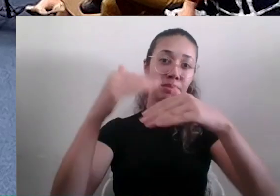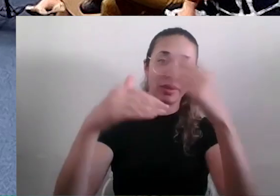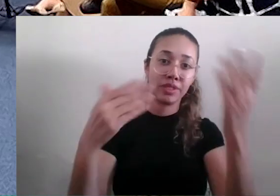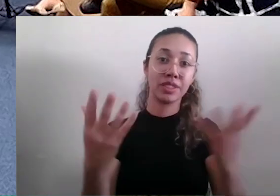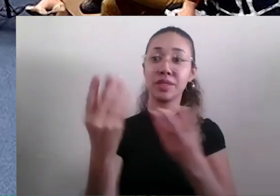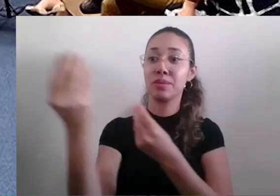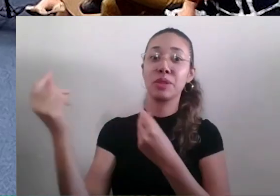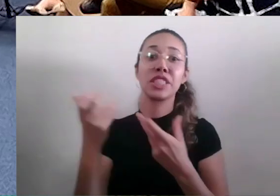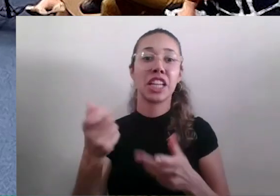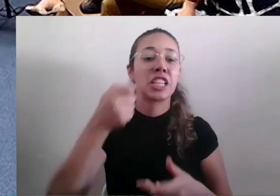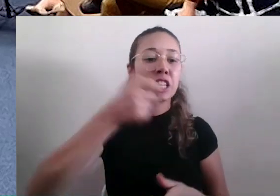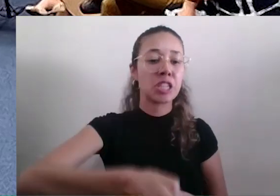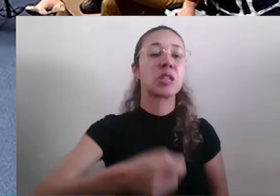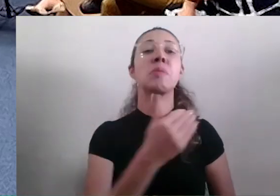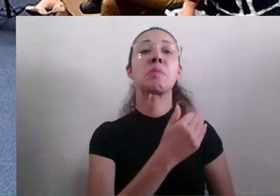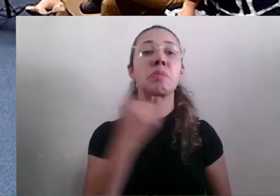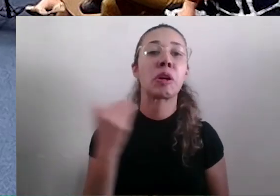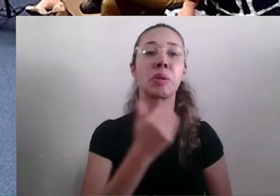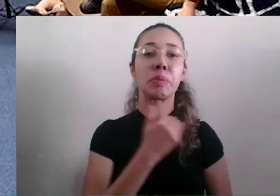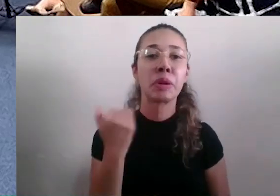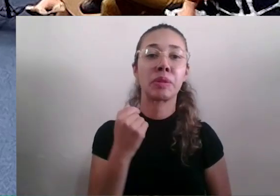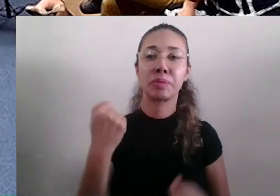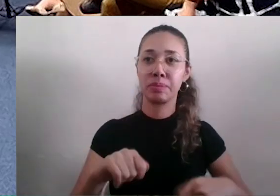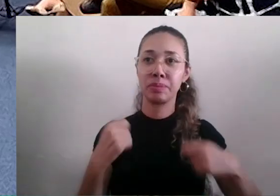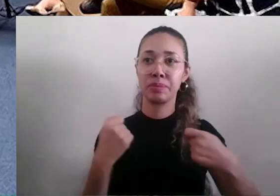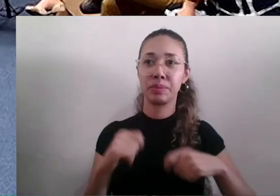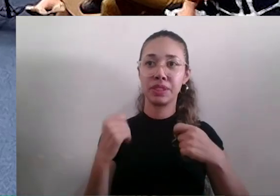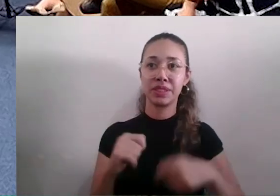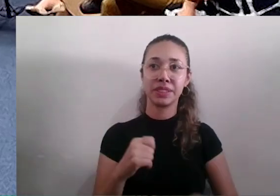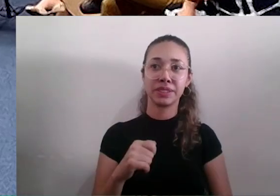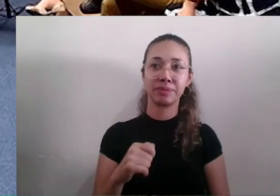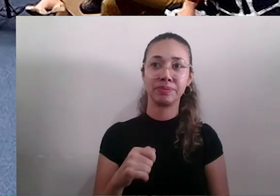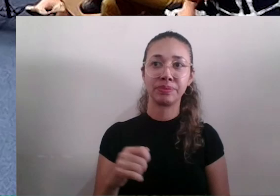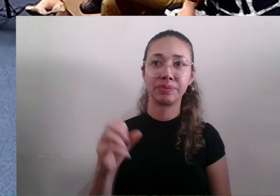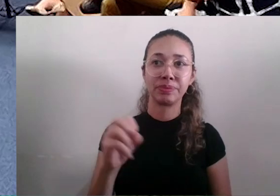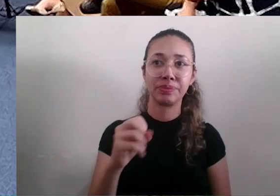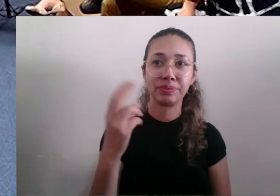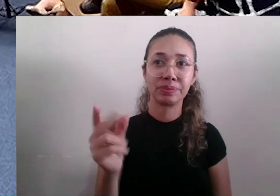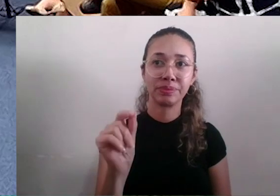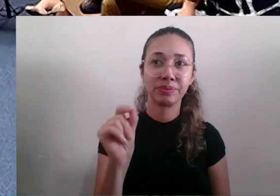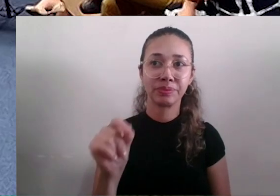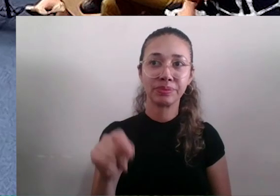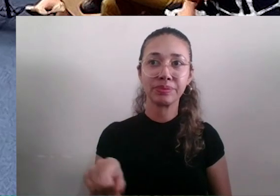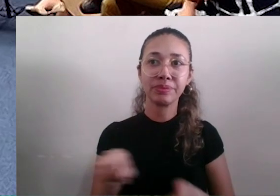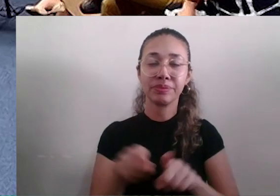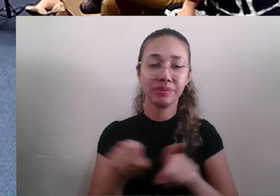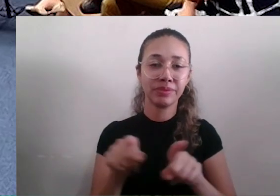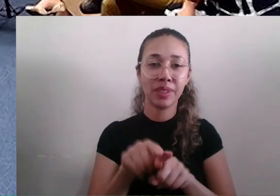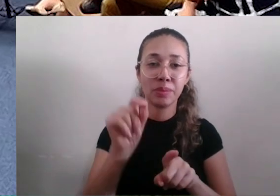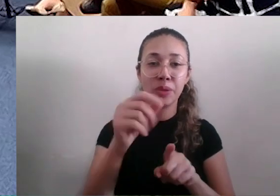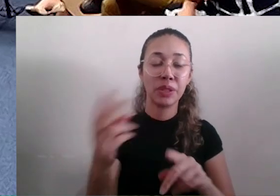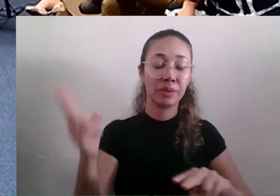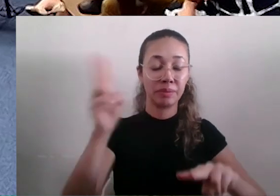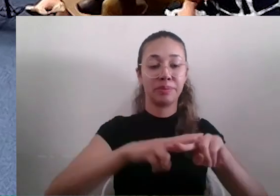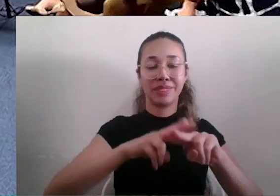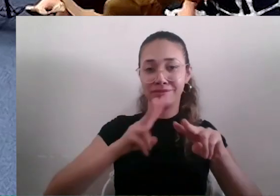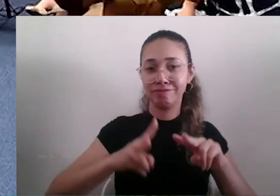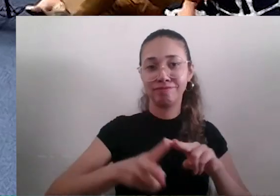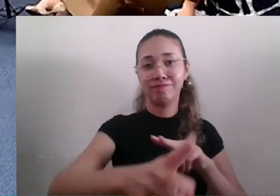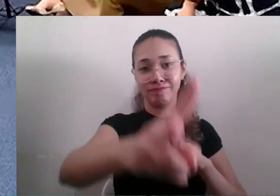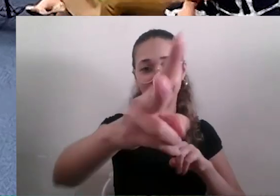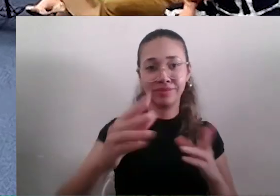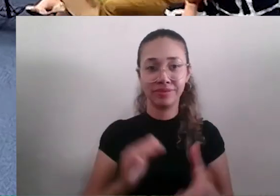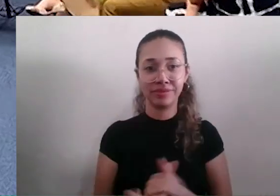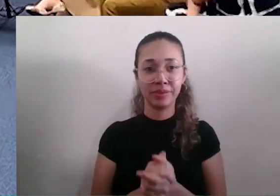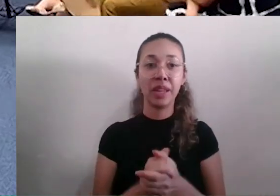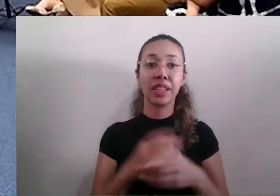morte ou ou na melhor das hipóteses de prisão perpétua eh então a gente ficou meio chocada a gente falou bom Vamos explorar isso um